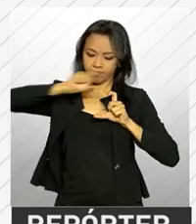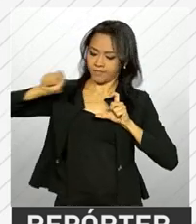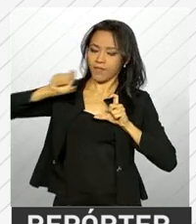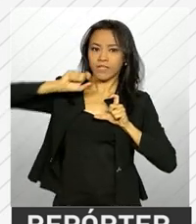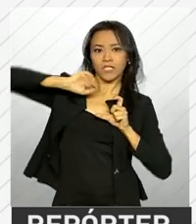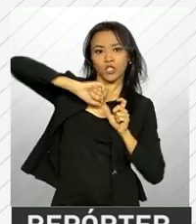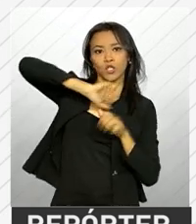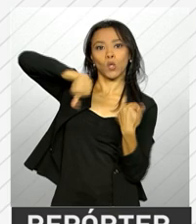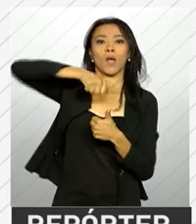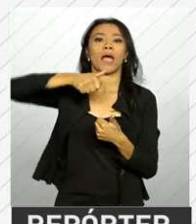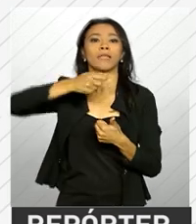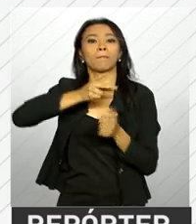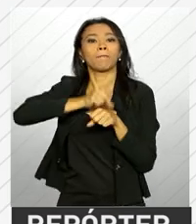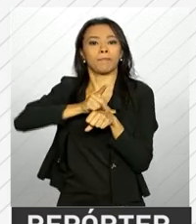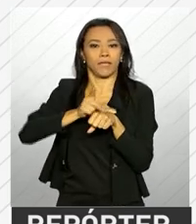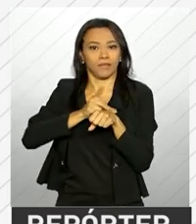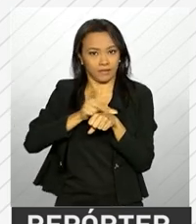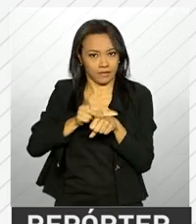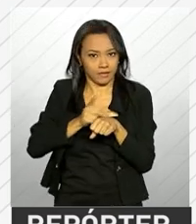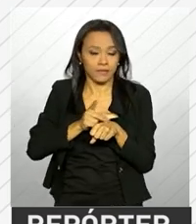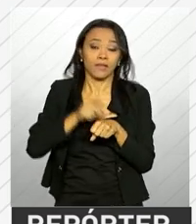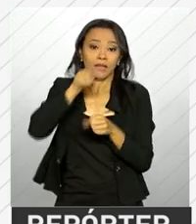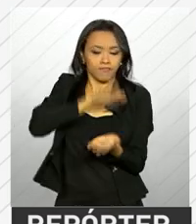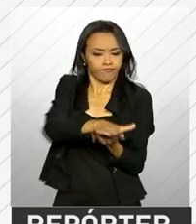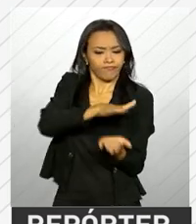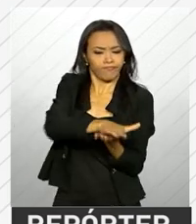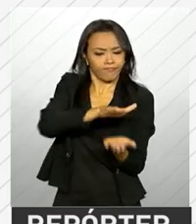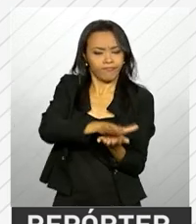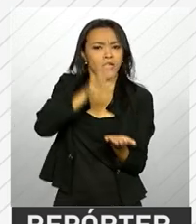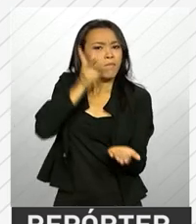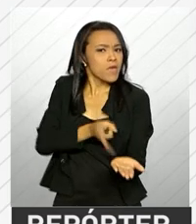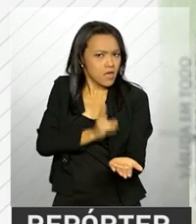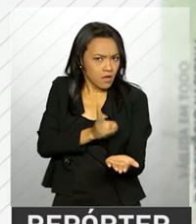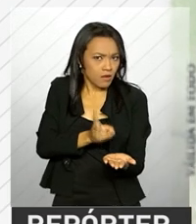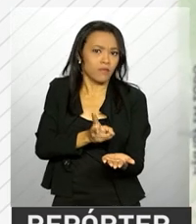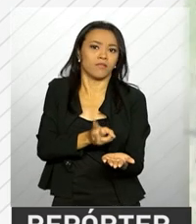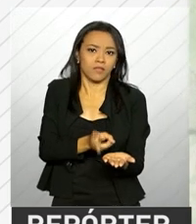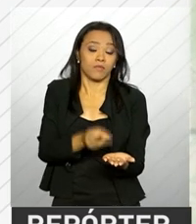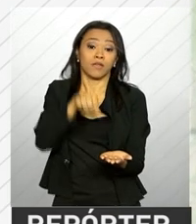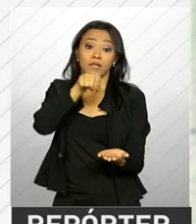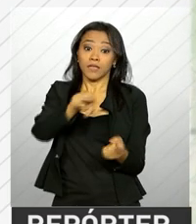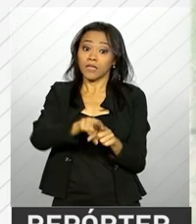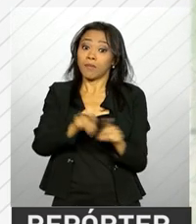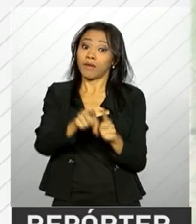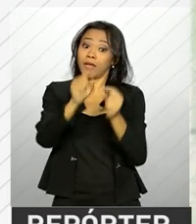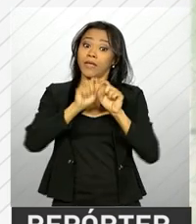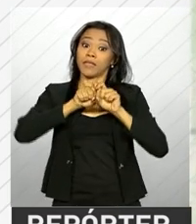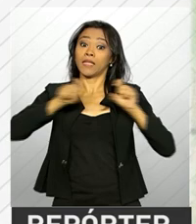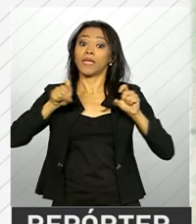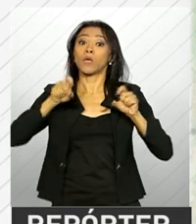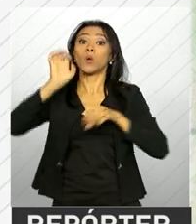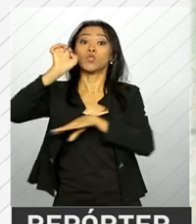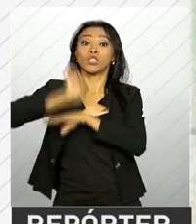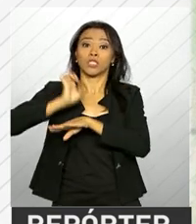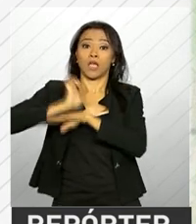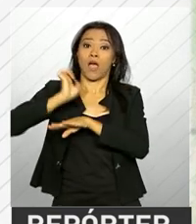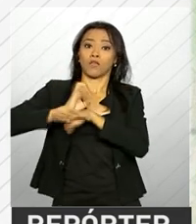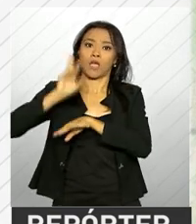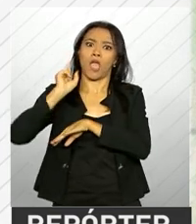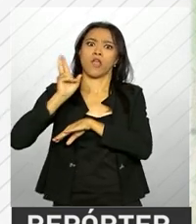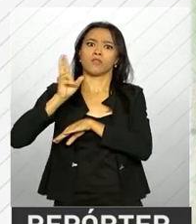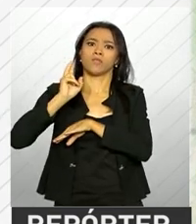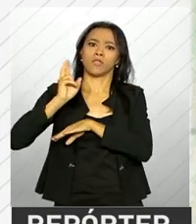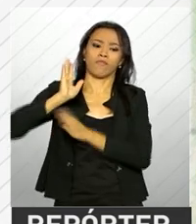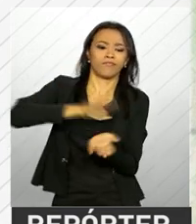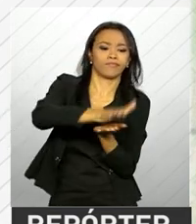será trocada por tinta preta a impressão Continua em alto relevo e a tar já passa a ter o mapa do estado responsável